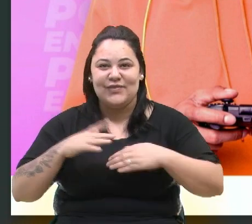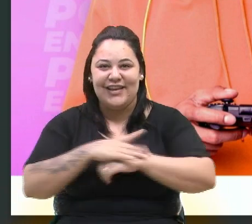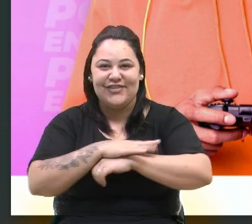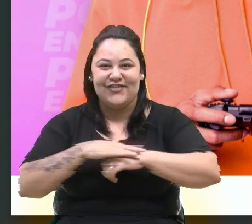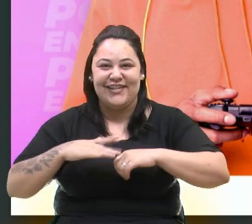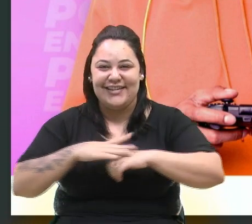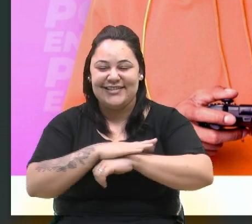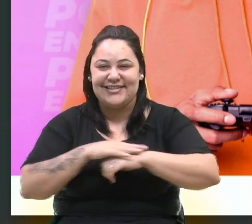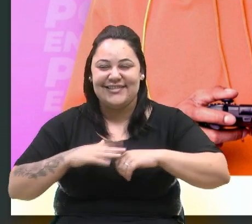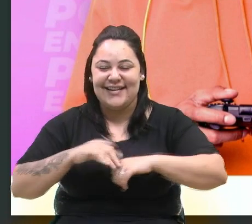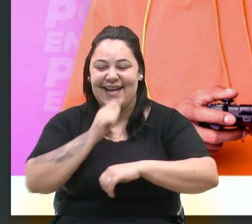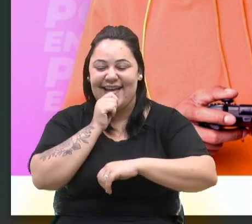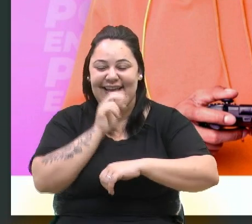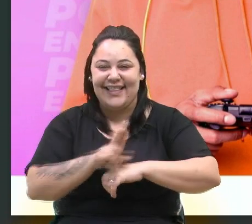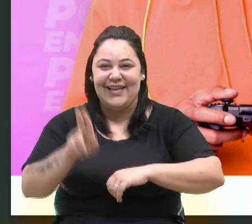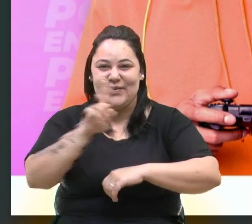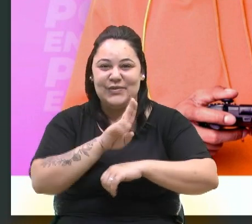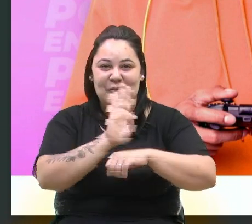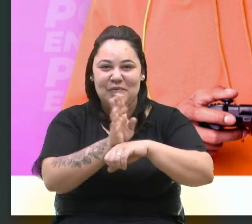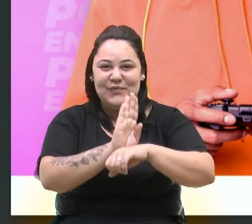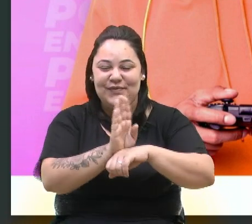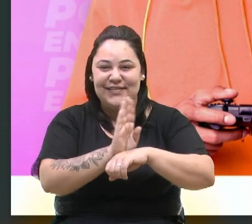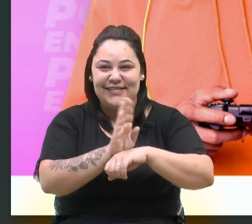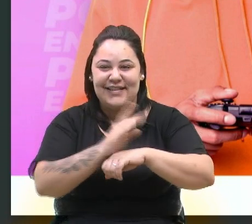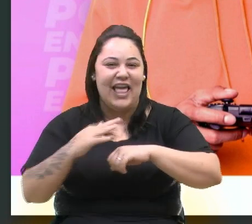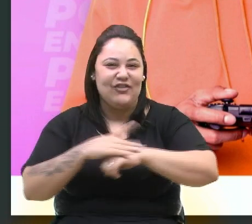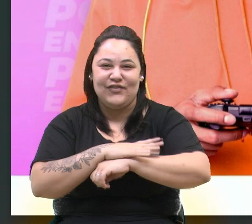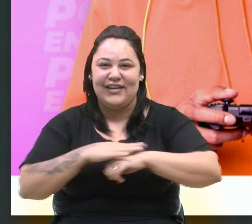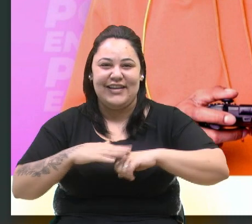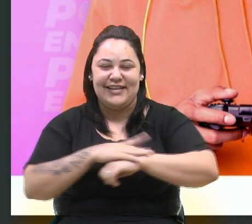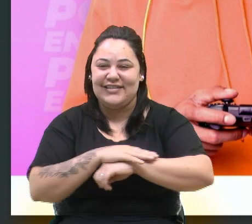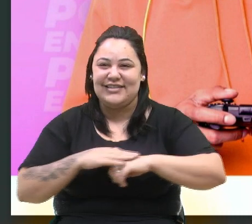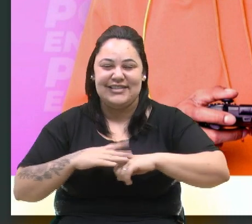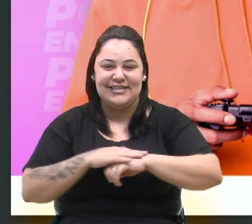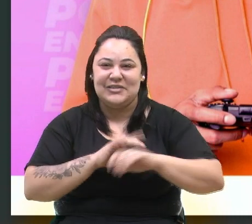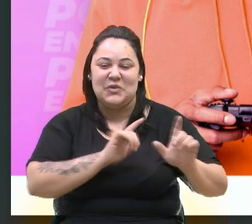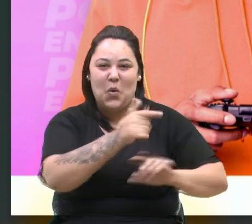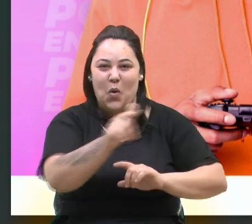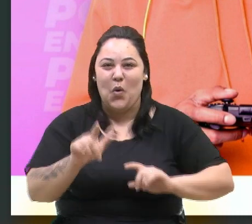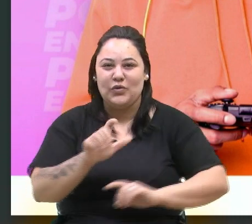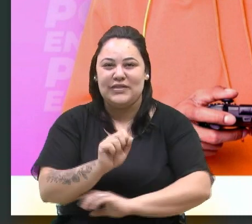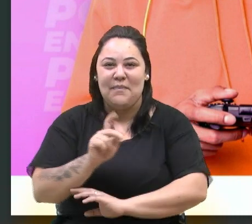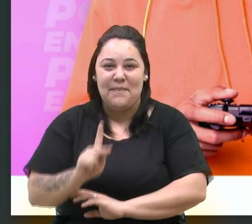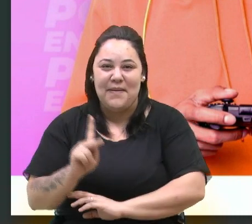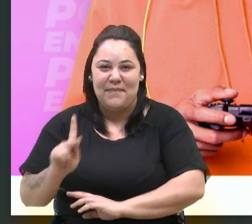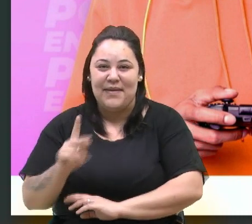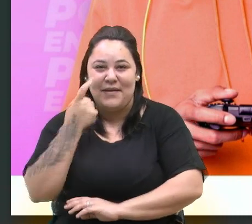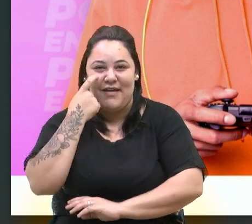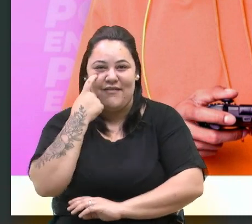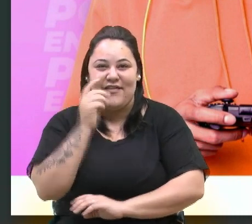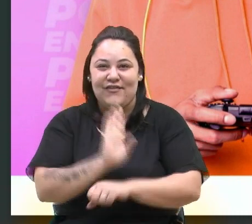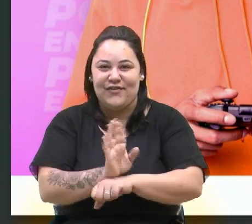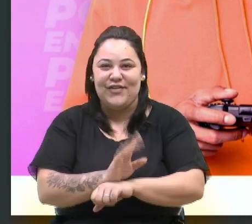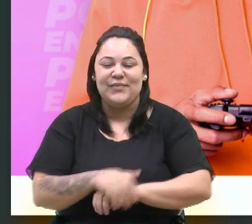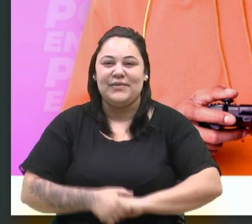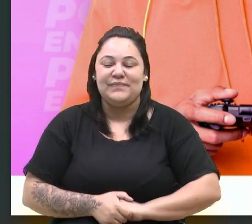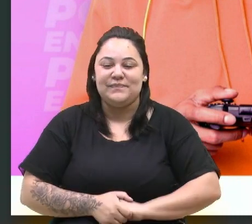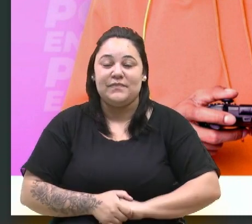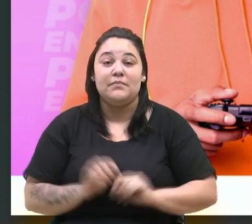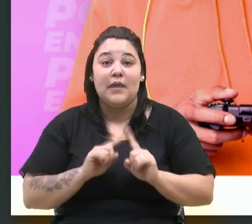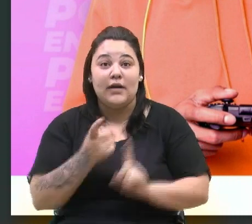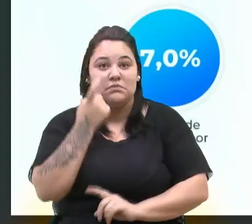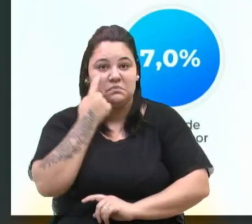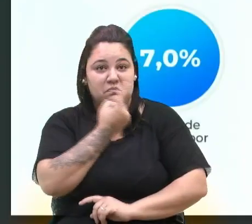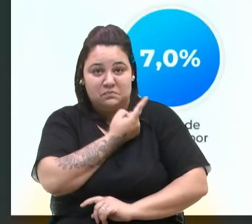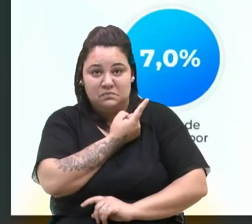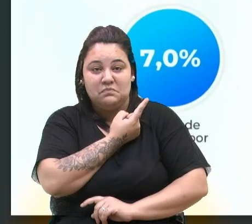vereadora Marisol? Eu ainda o Netflix, Globoplay, né, HBO, mas vejam